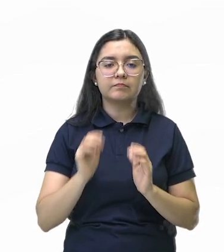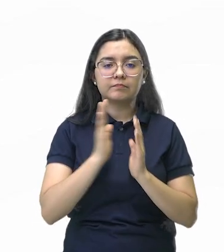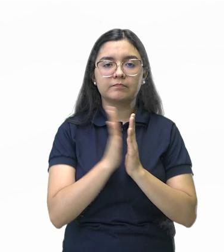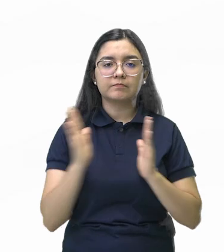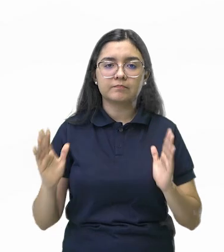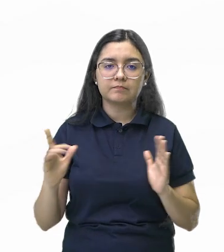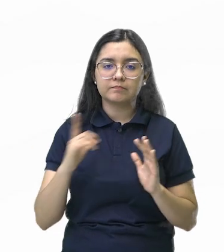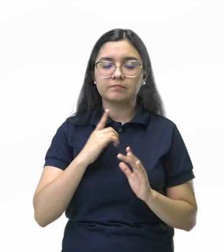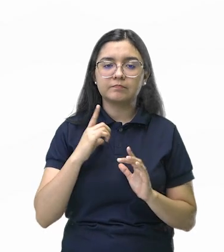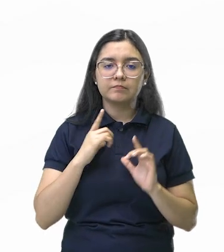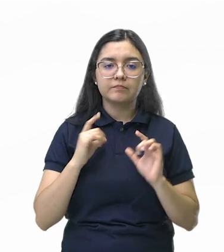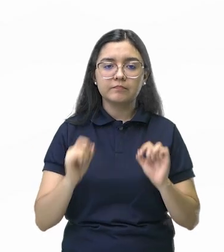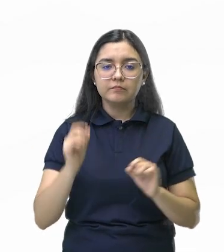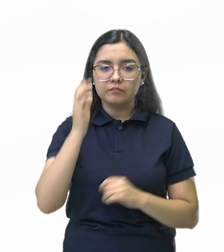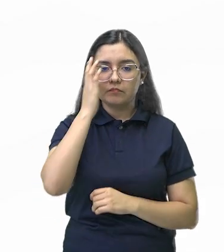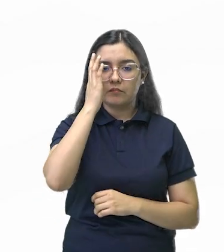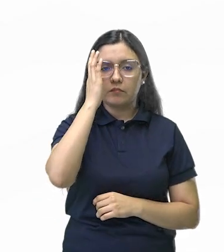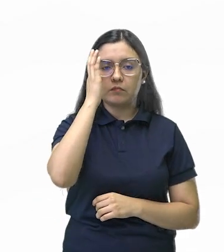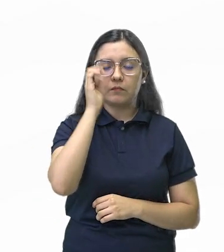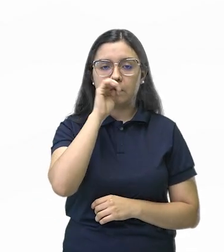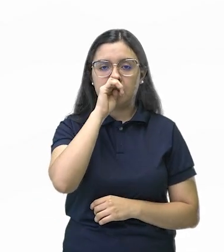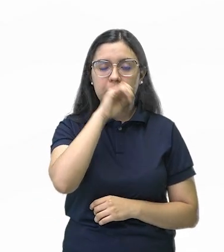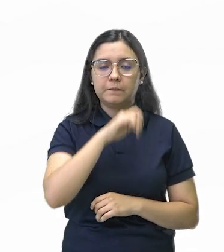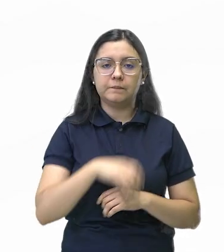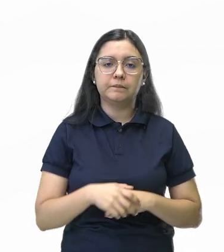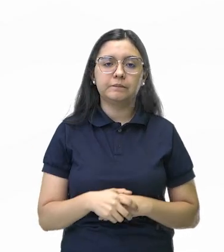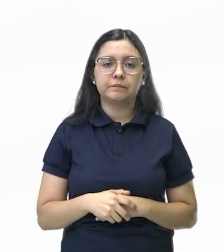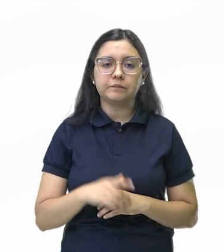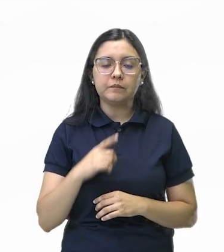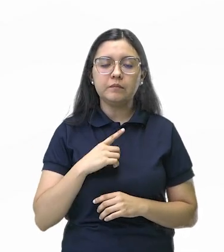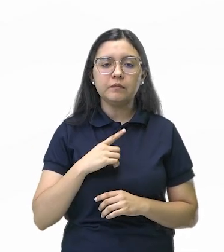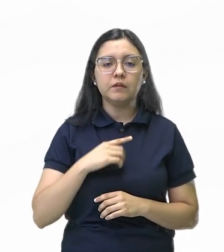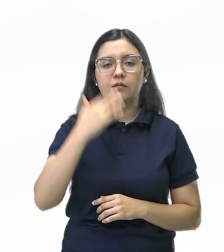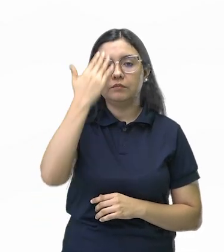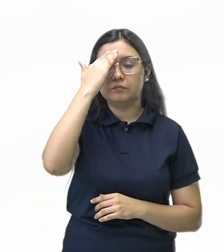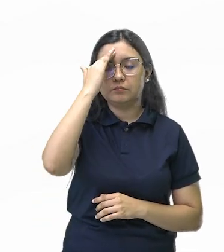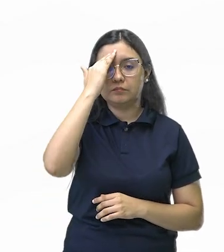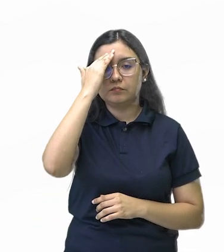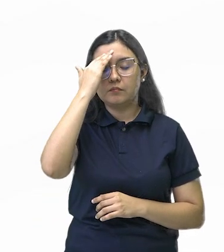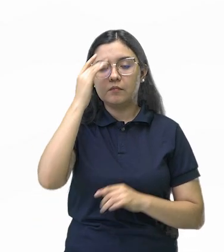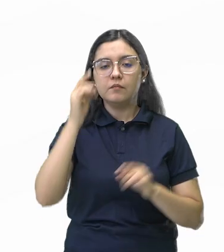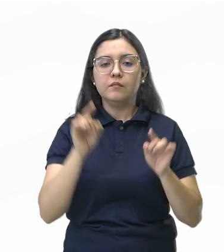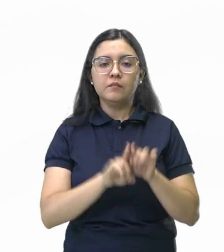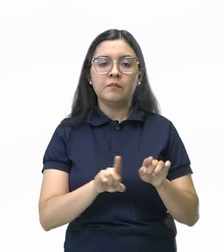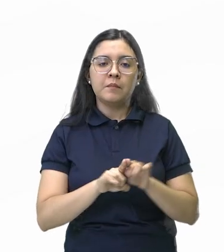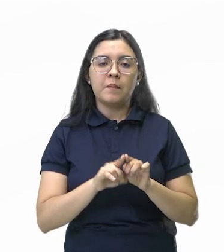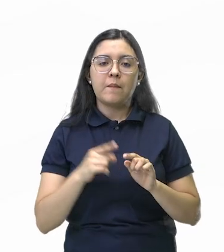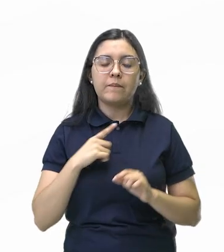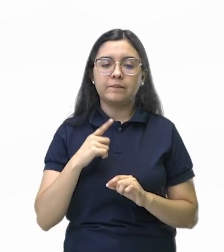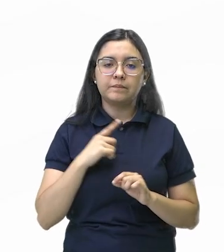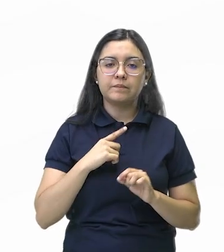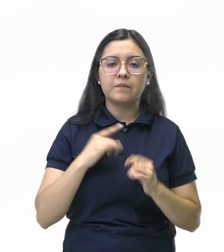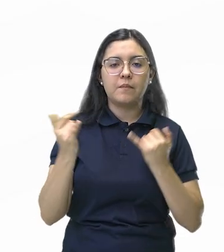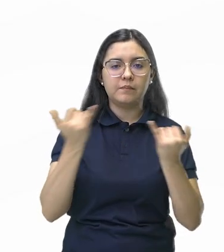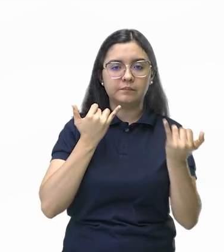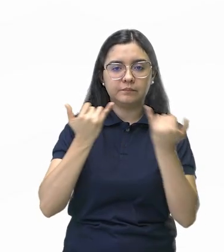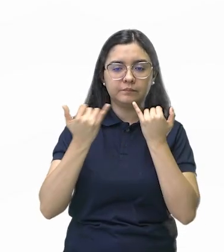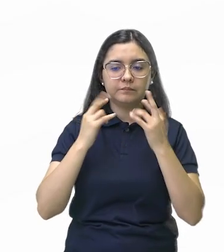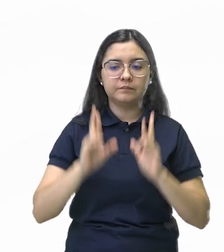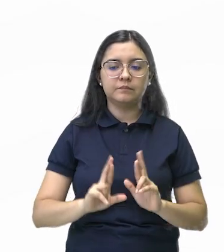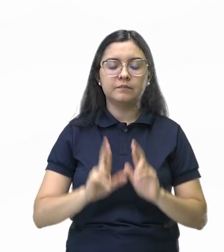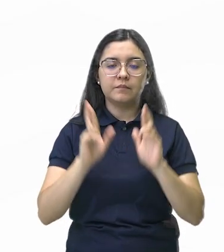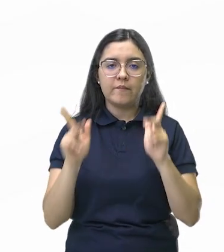de voltar, eu entendo a origem de algo e aquilo passa a ter uma informação